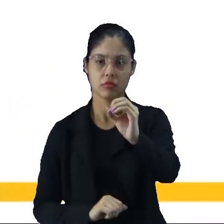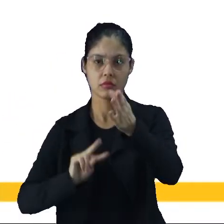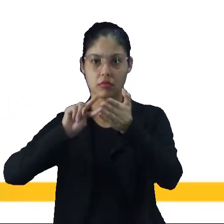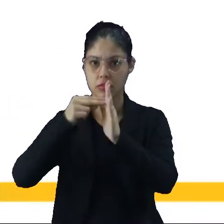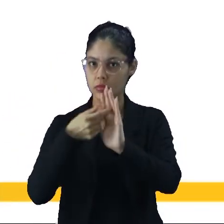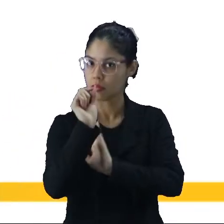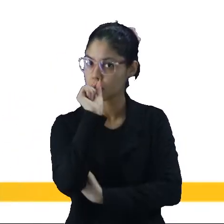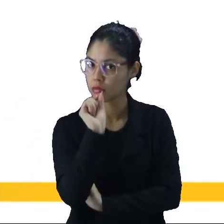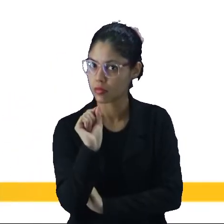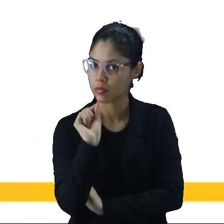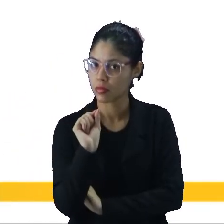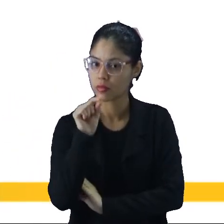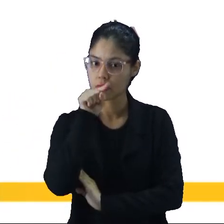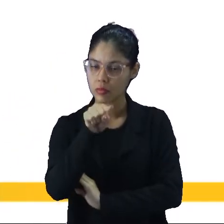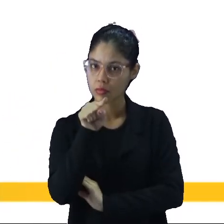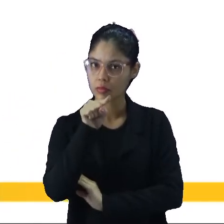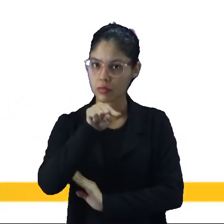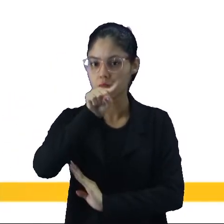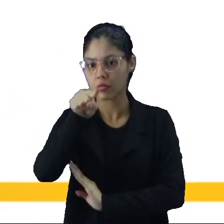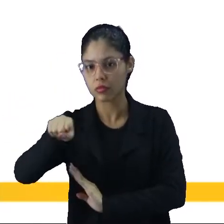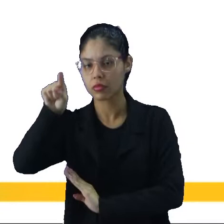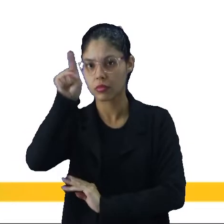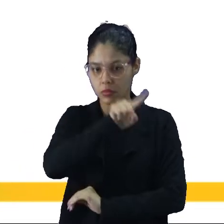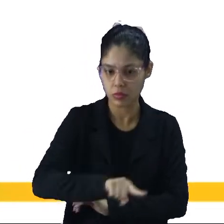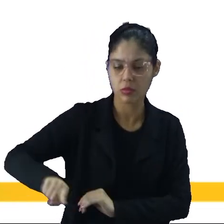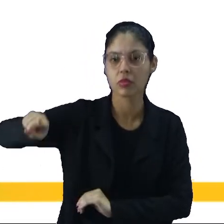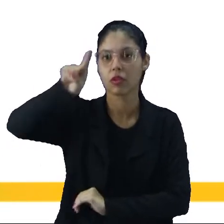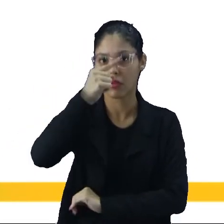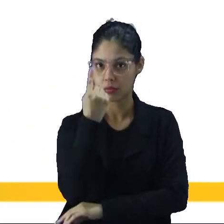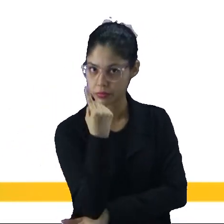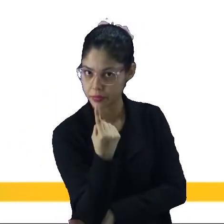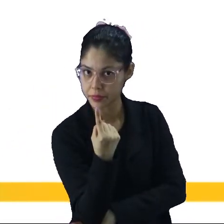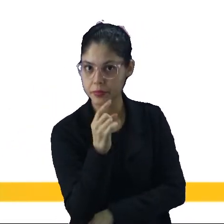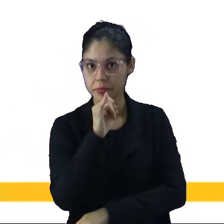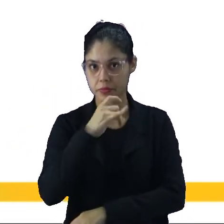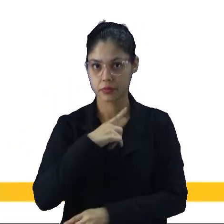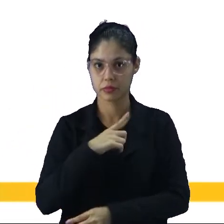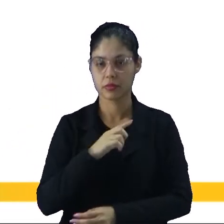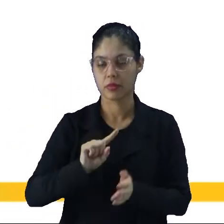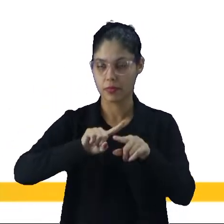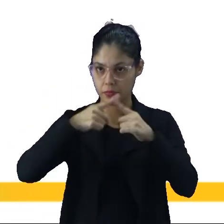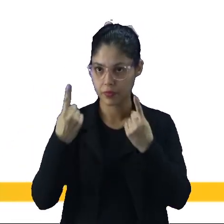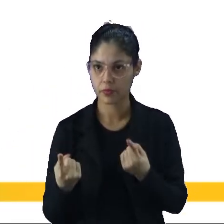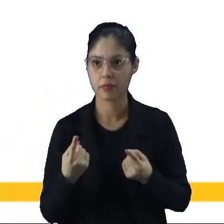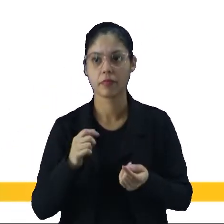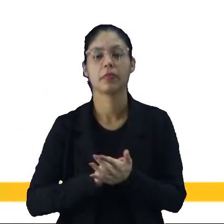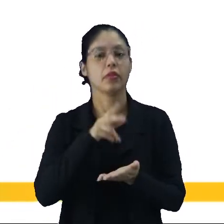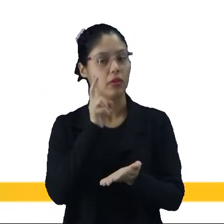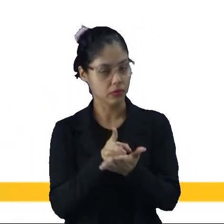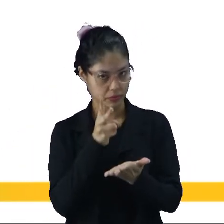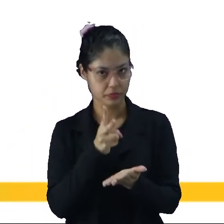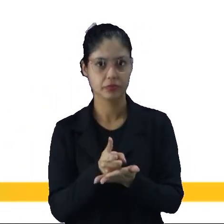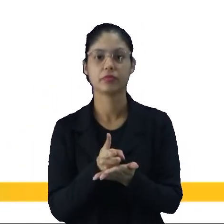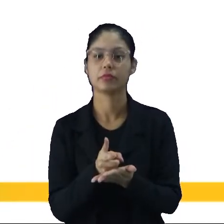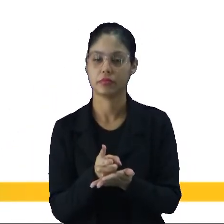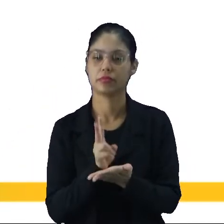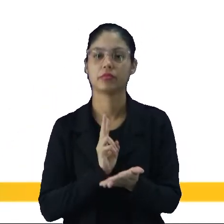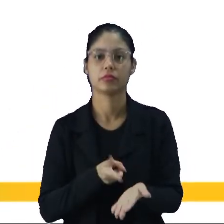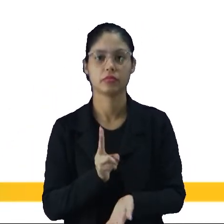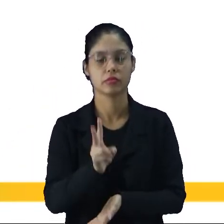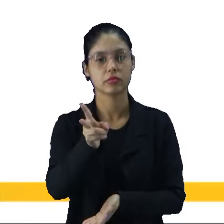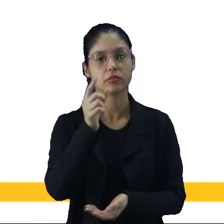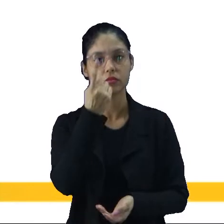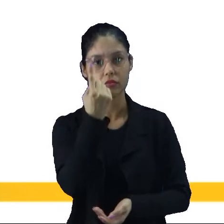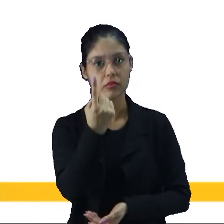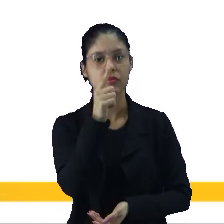quer dizer, aqui equivale a uma volta no ciclo trigonométrico. Se eu der mais uma volta, ela vai ter o mesmo comportamento. A